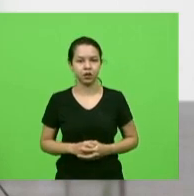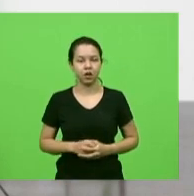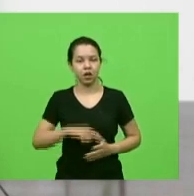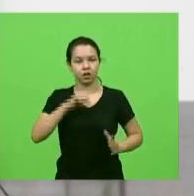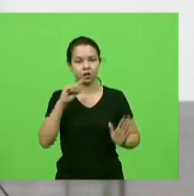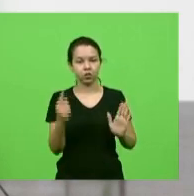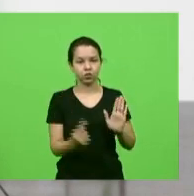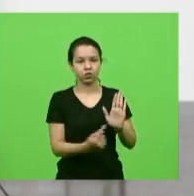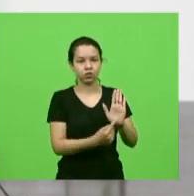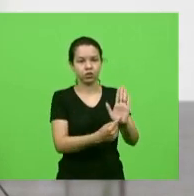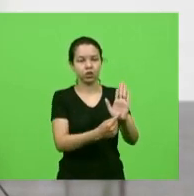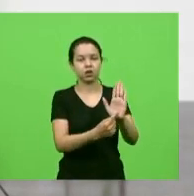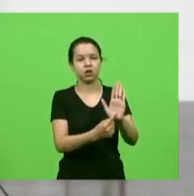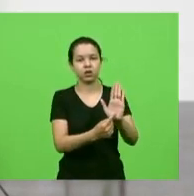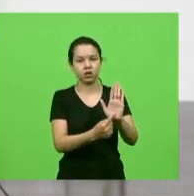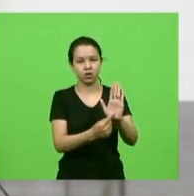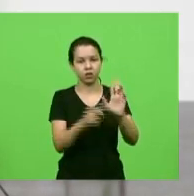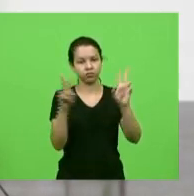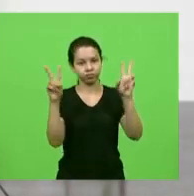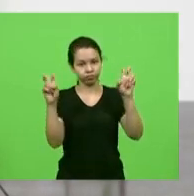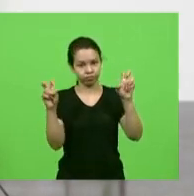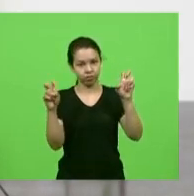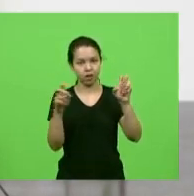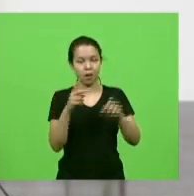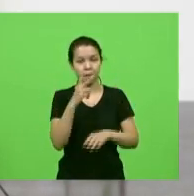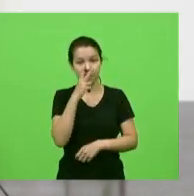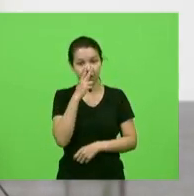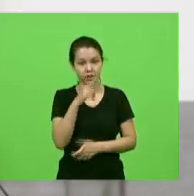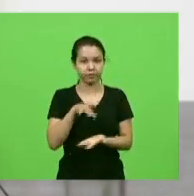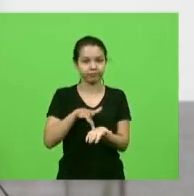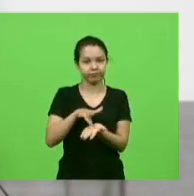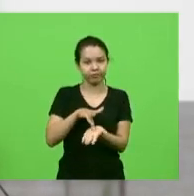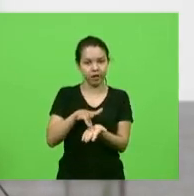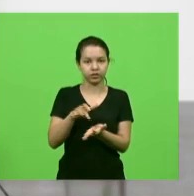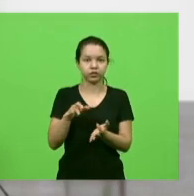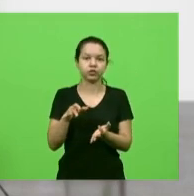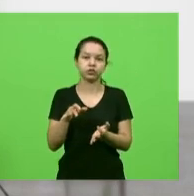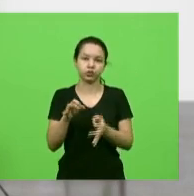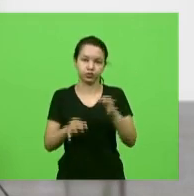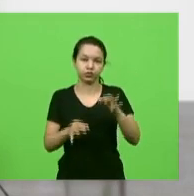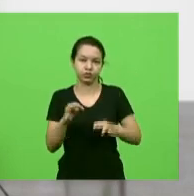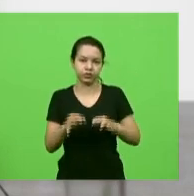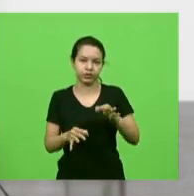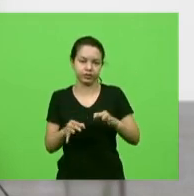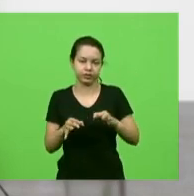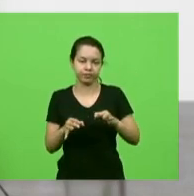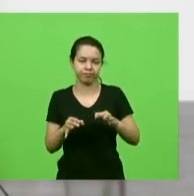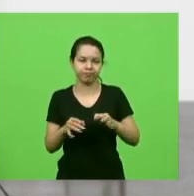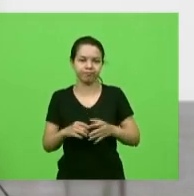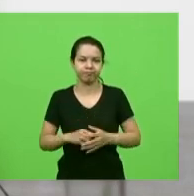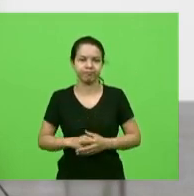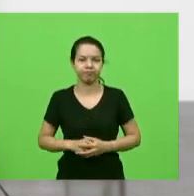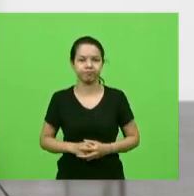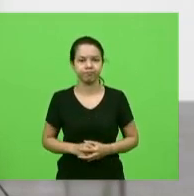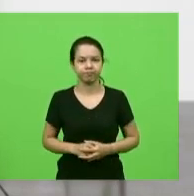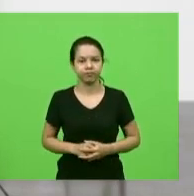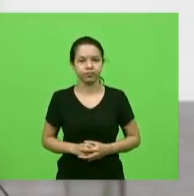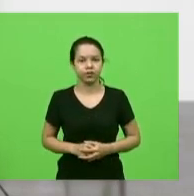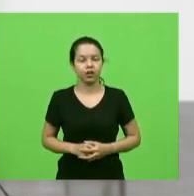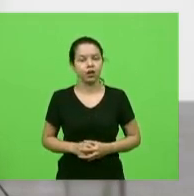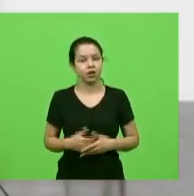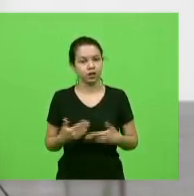entre aspas, farsa jurídica, fecho aspas. Postula ao fim a instauração do incidente de